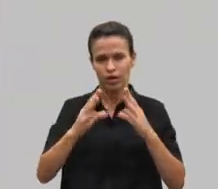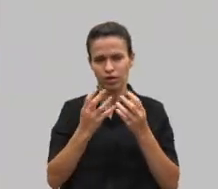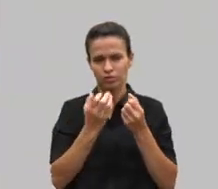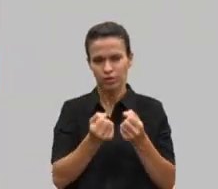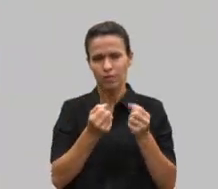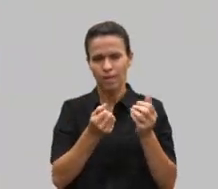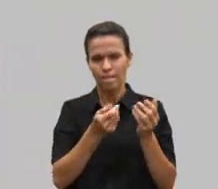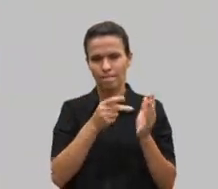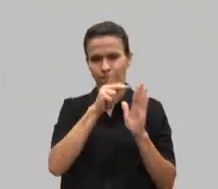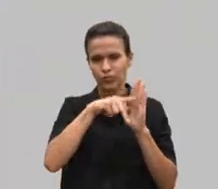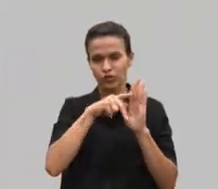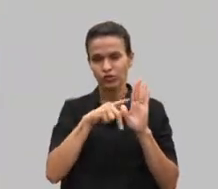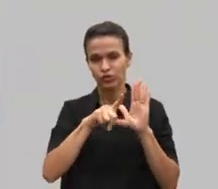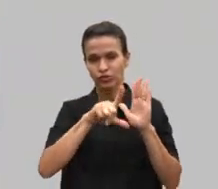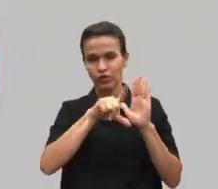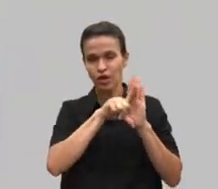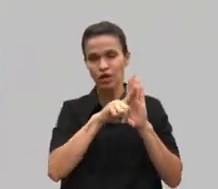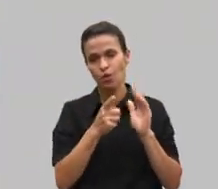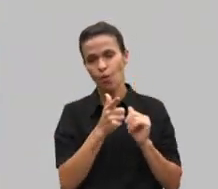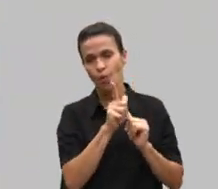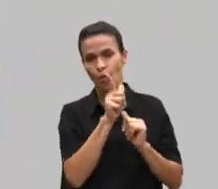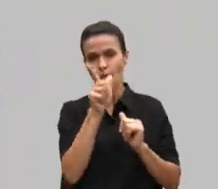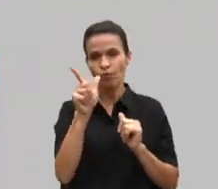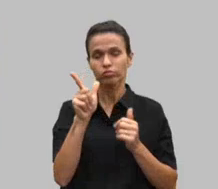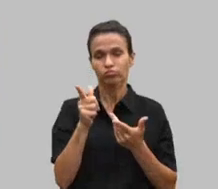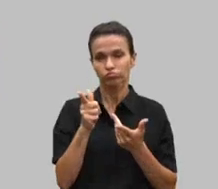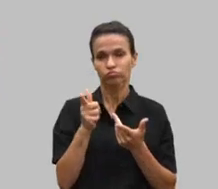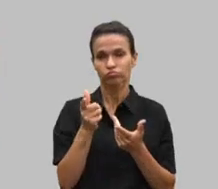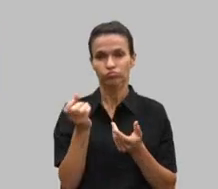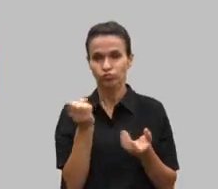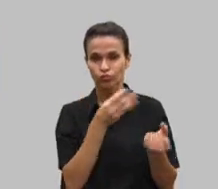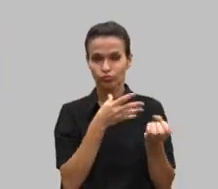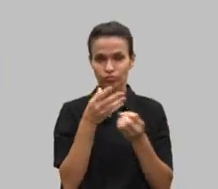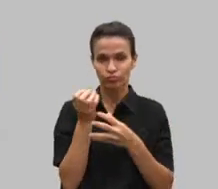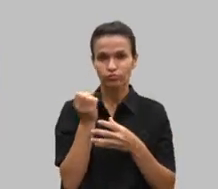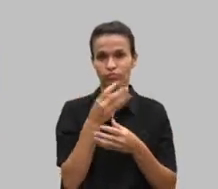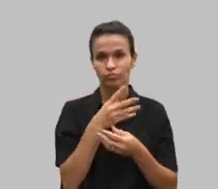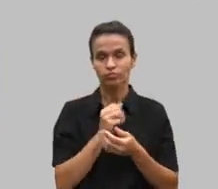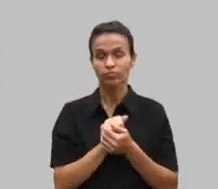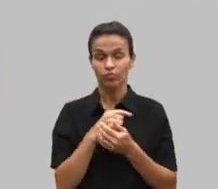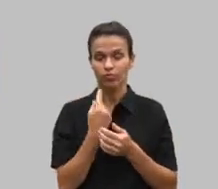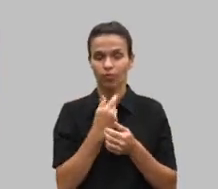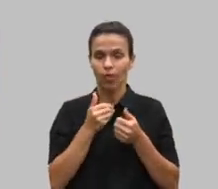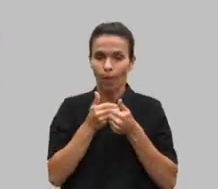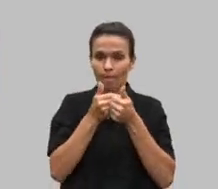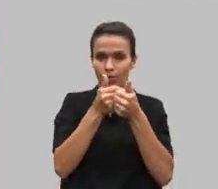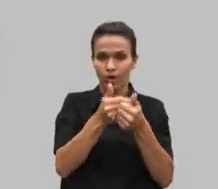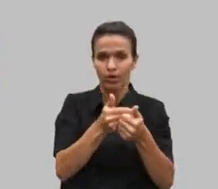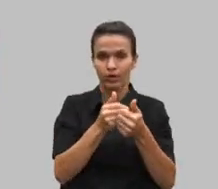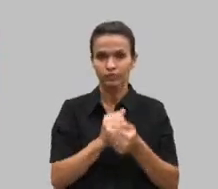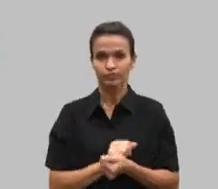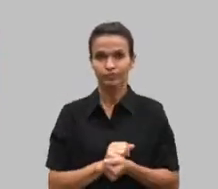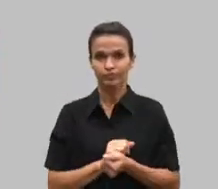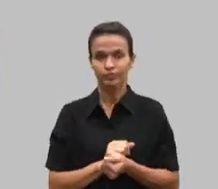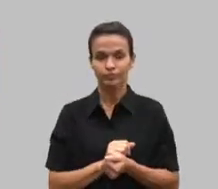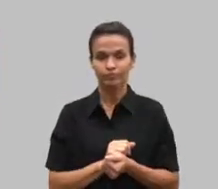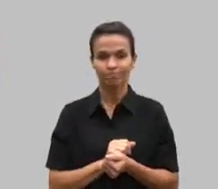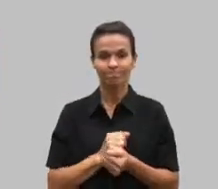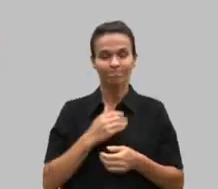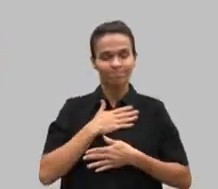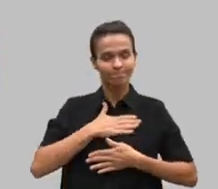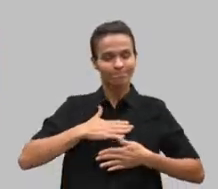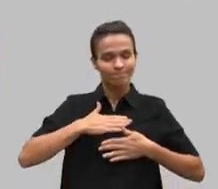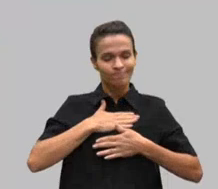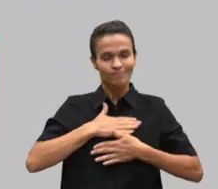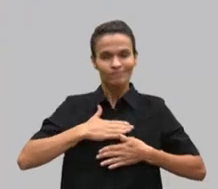lei e outras iniciativas do Parlamento vamos acompanhar vamos senhoras e senhores é um prazer gigantesco está